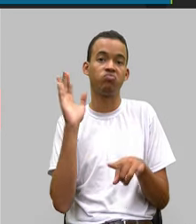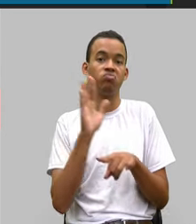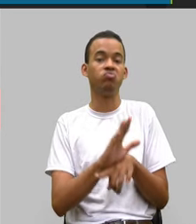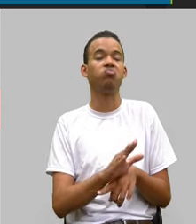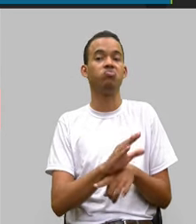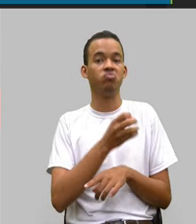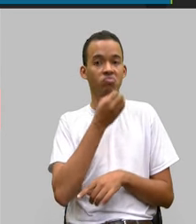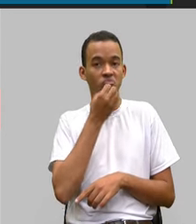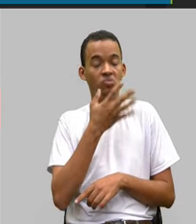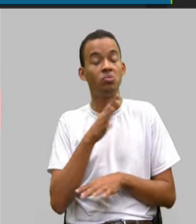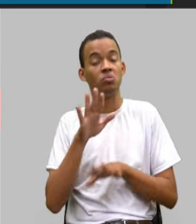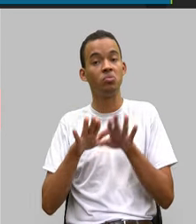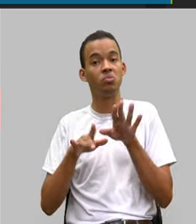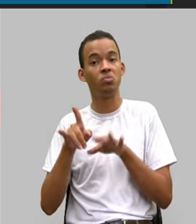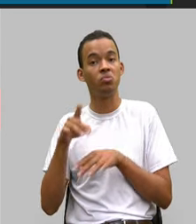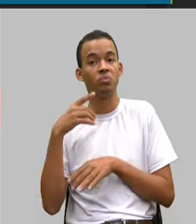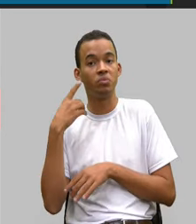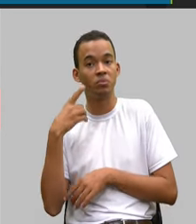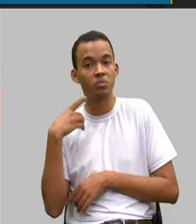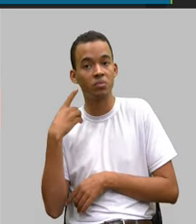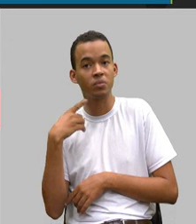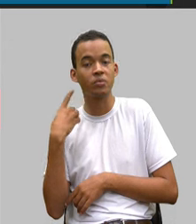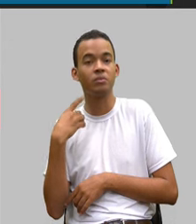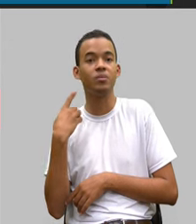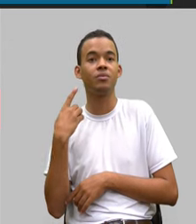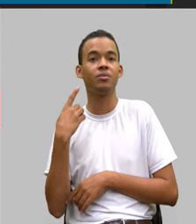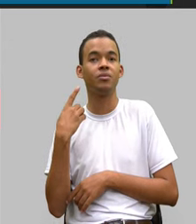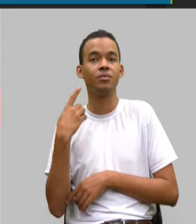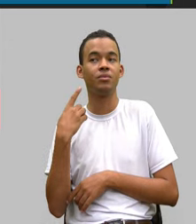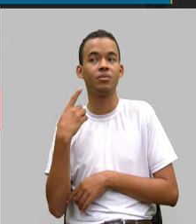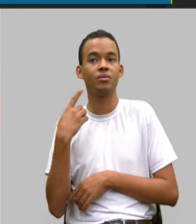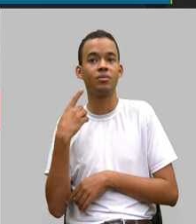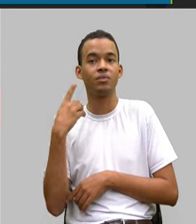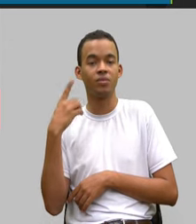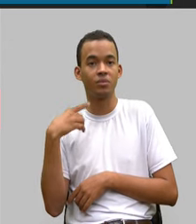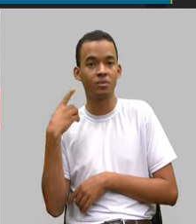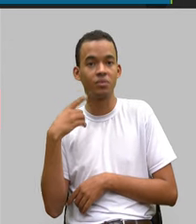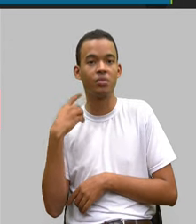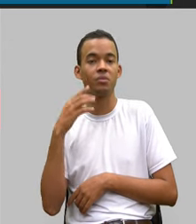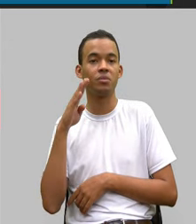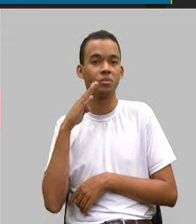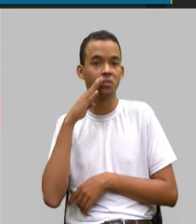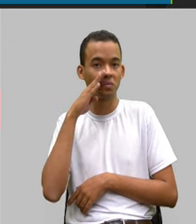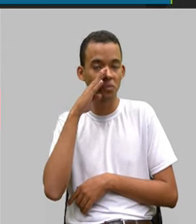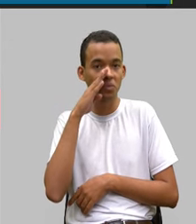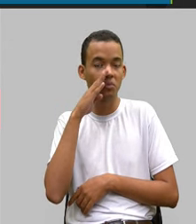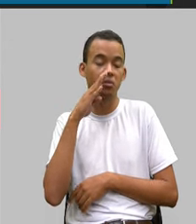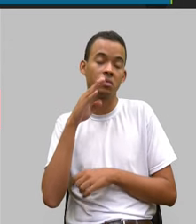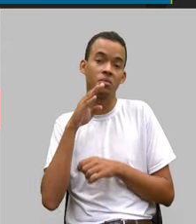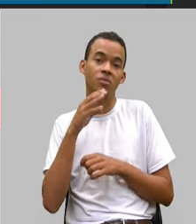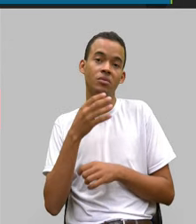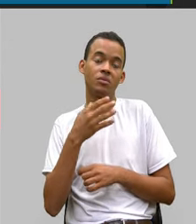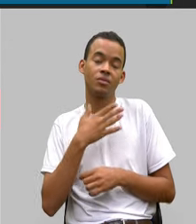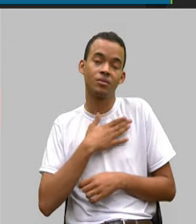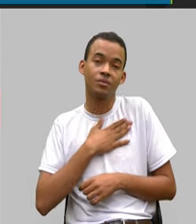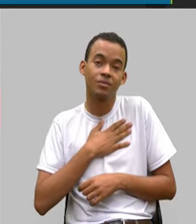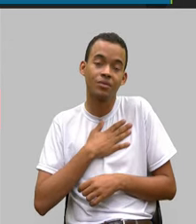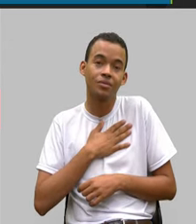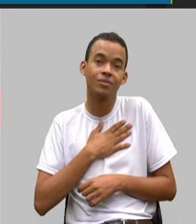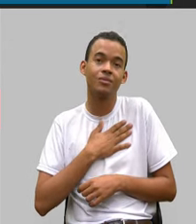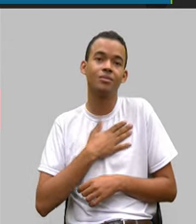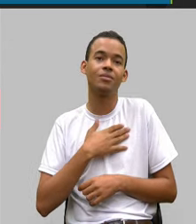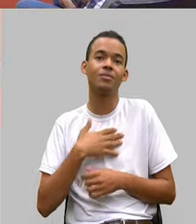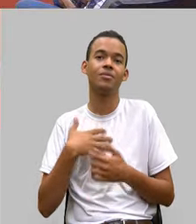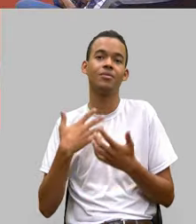aos deputados do eh a deputada Bia e eu gostaria realmente que esse é um uma um projeto